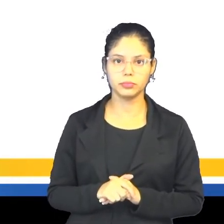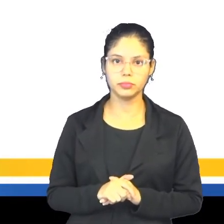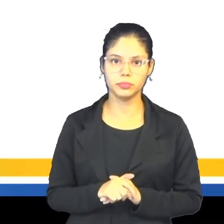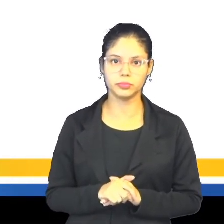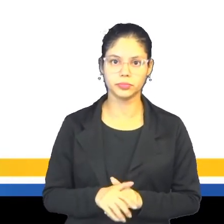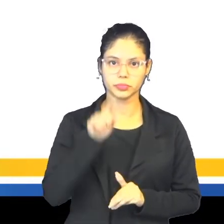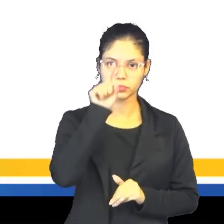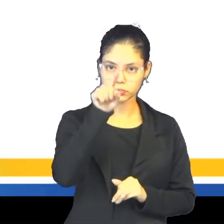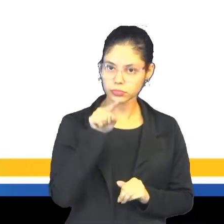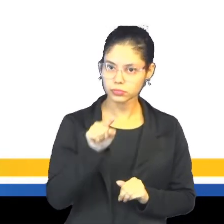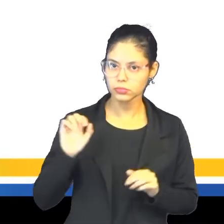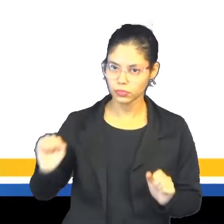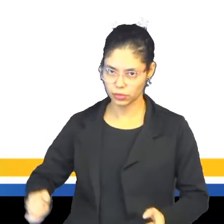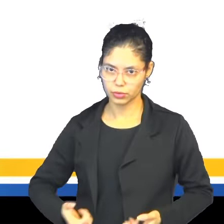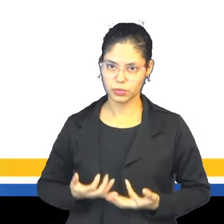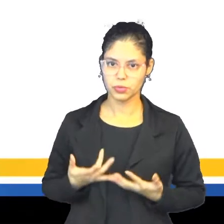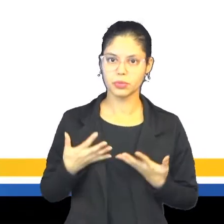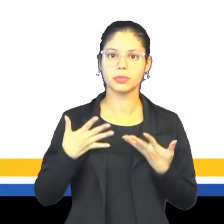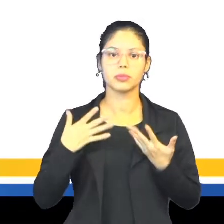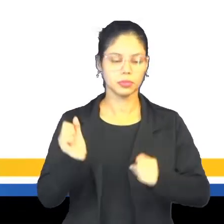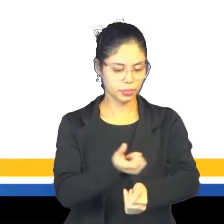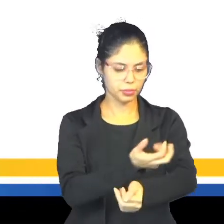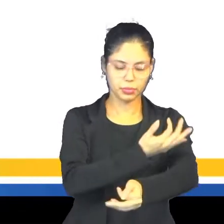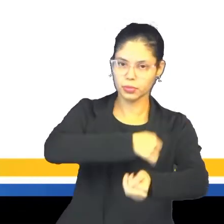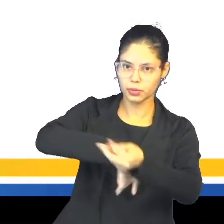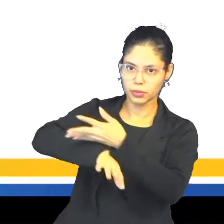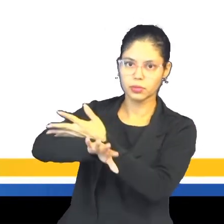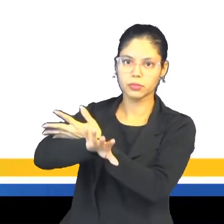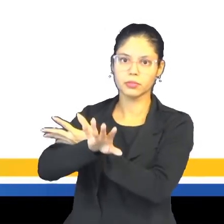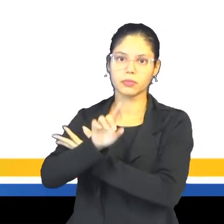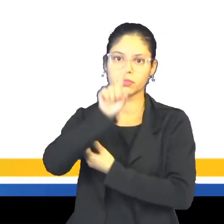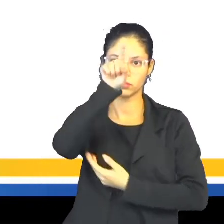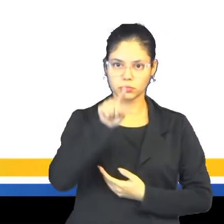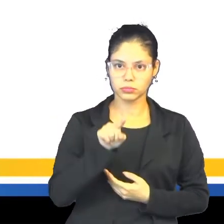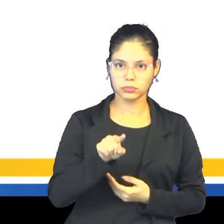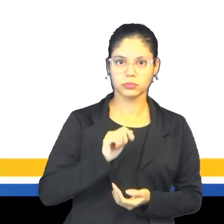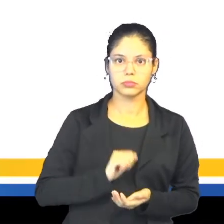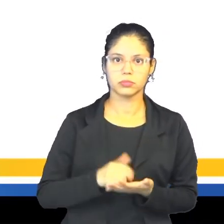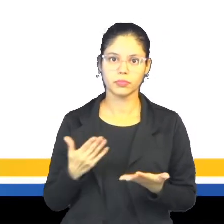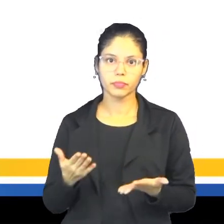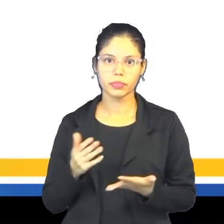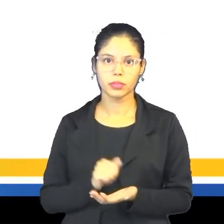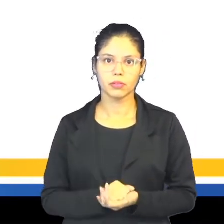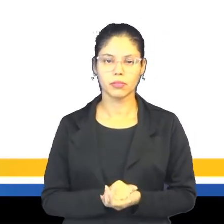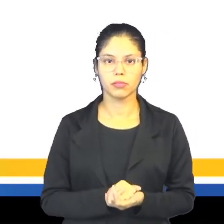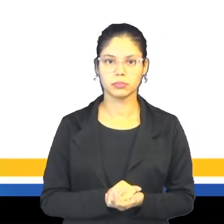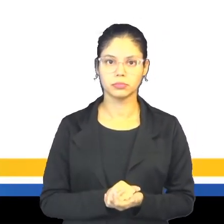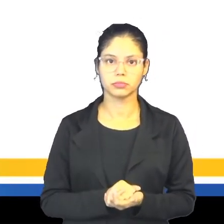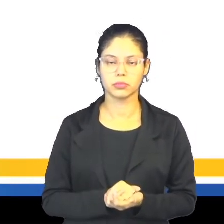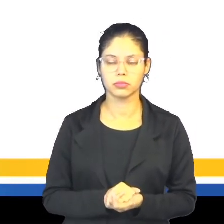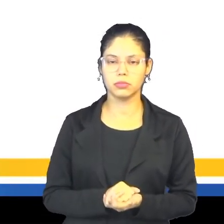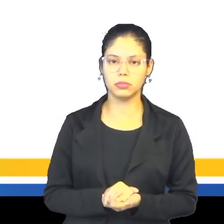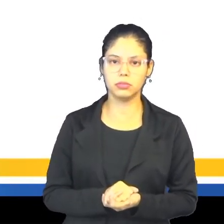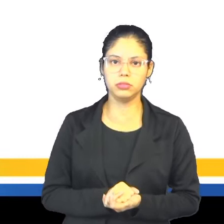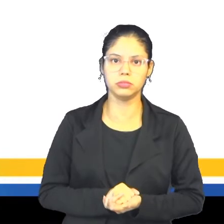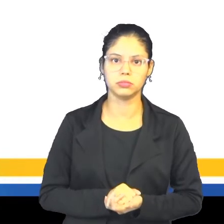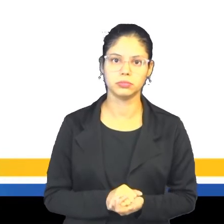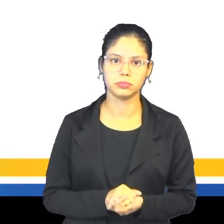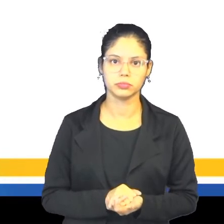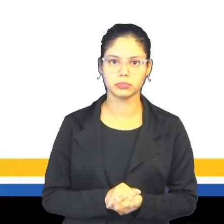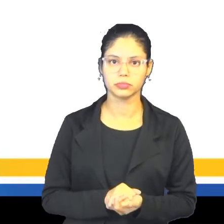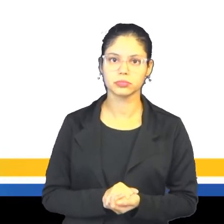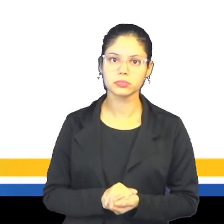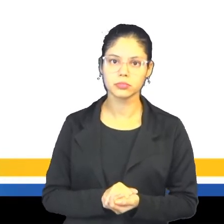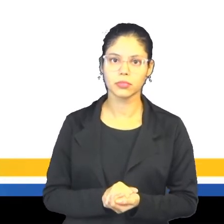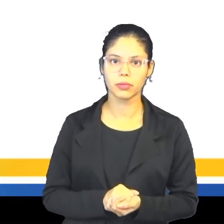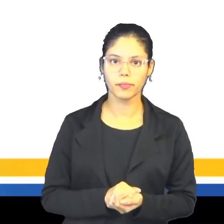ele indica uma emoção, né? E vem acompanhado por esse ponto de interjeição, que na língua espanhola, né, ele começa no início e termina